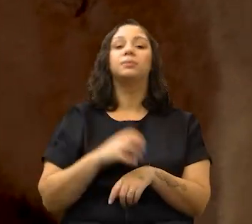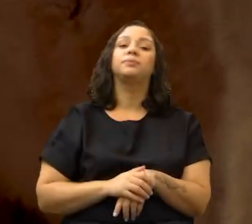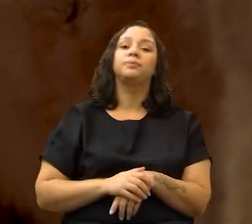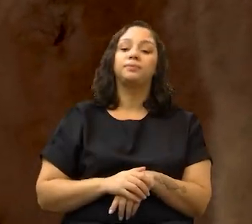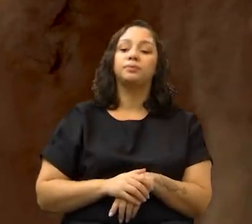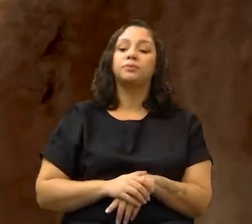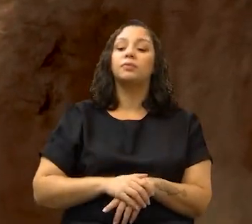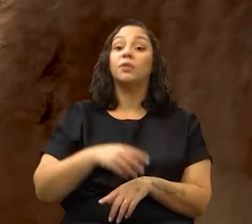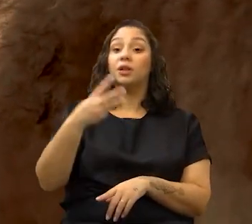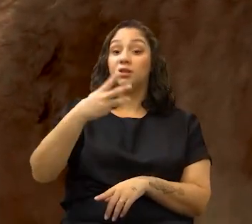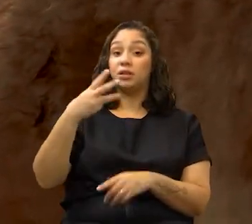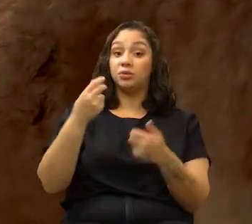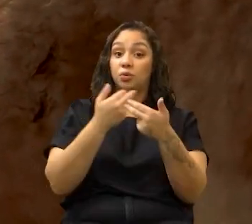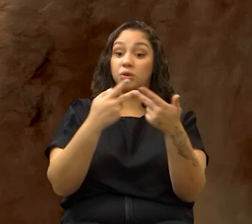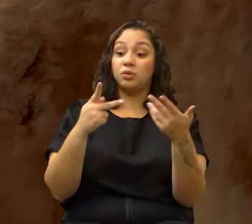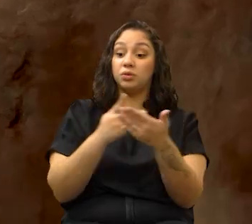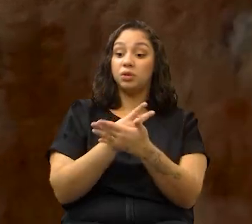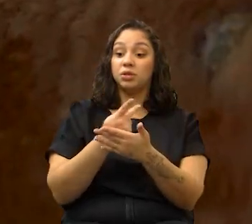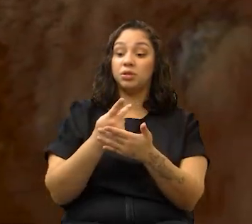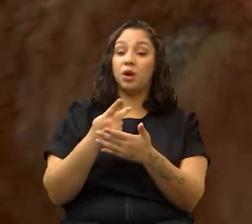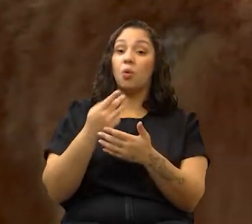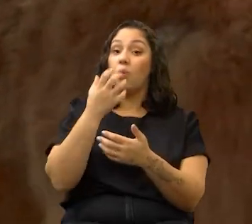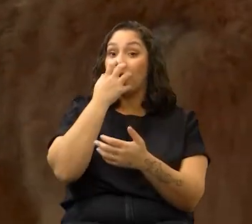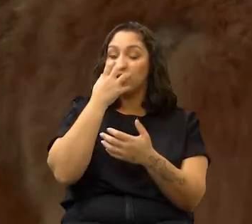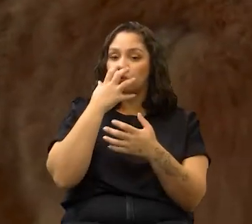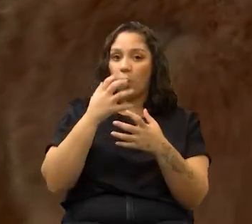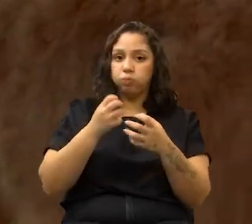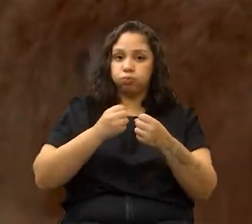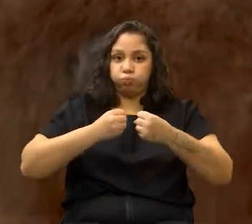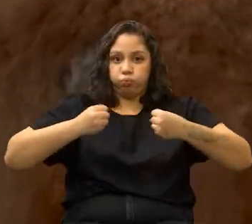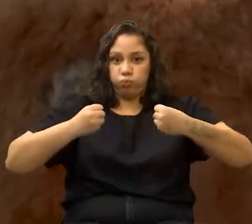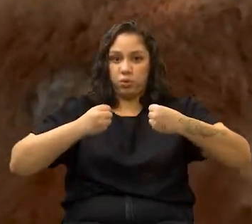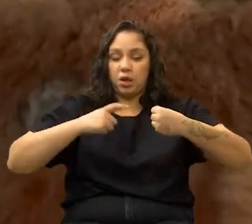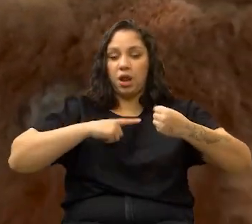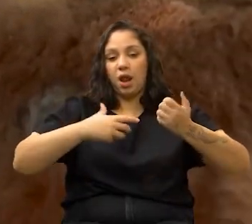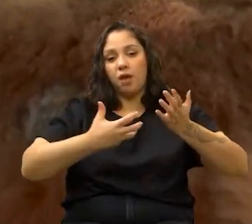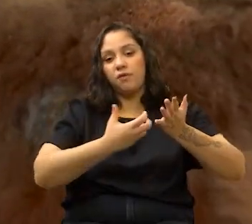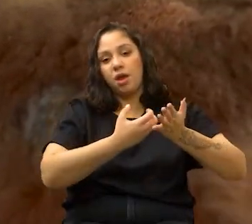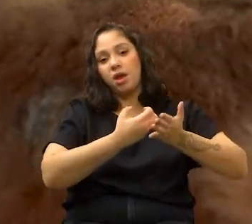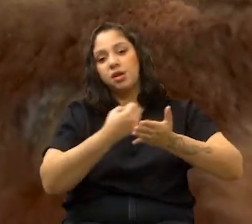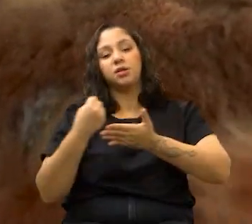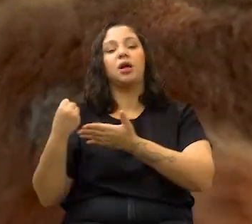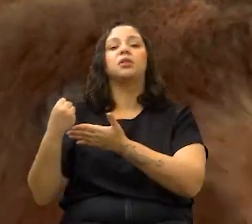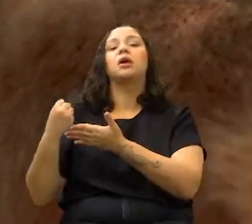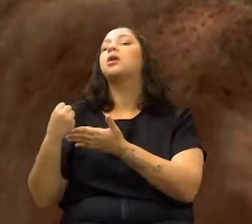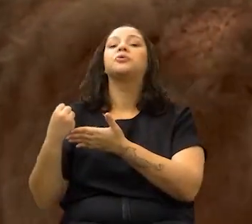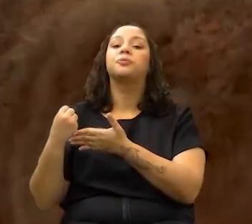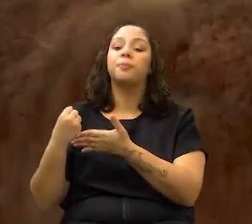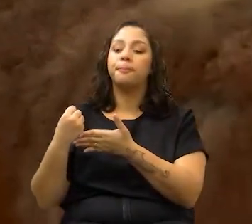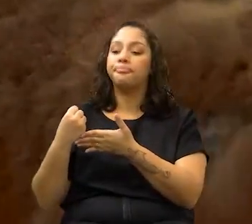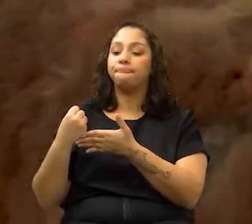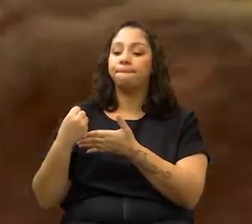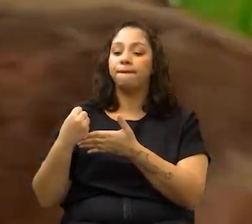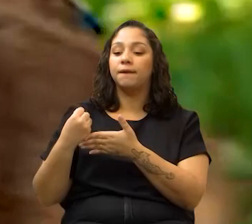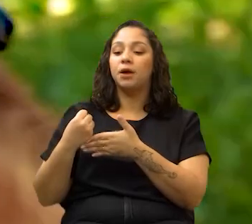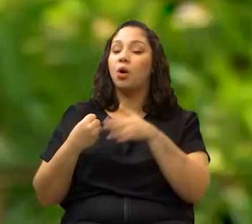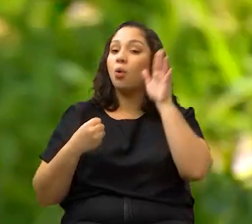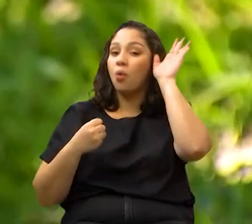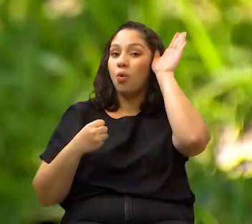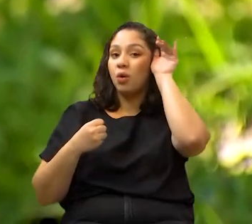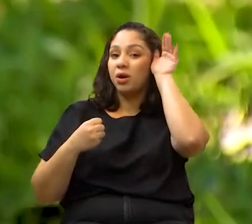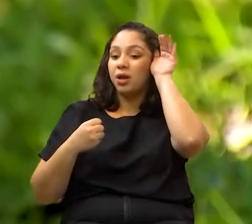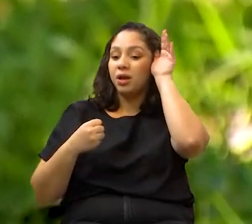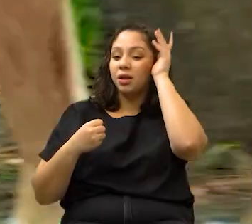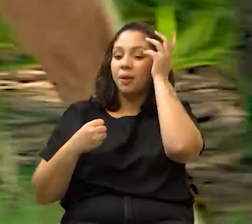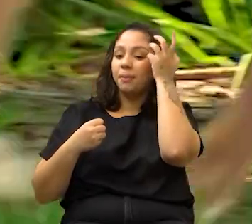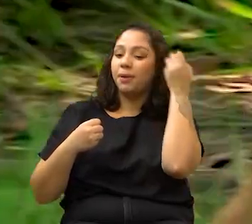terceiro caso, um cão de grande porte foi resgatado pela Associação dos Animais. Ele chegou a perder a